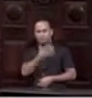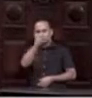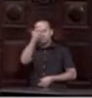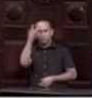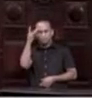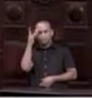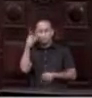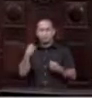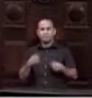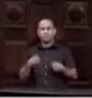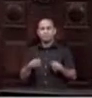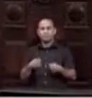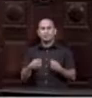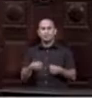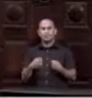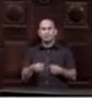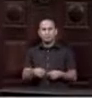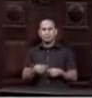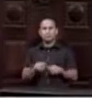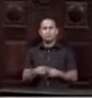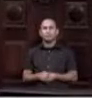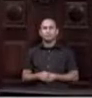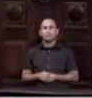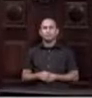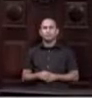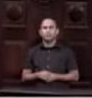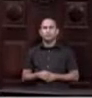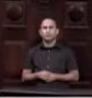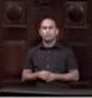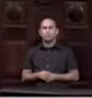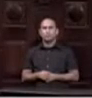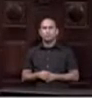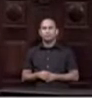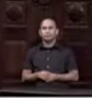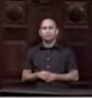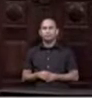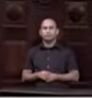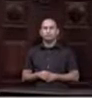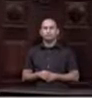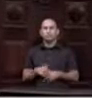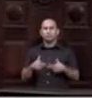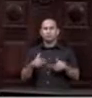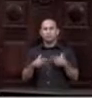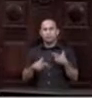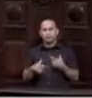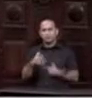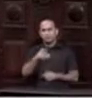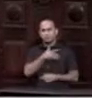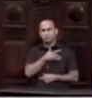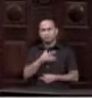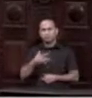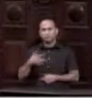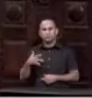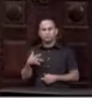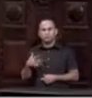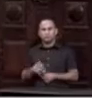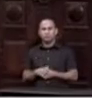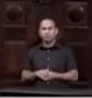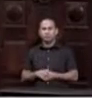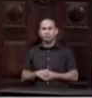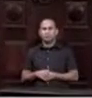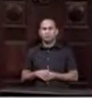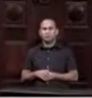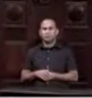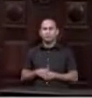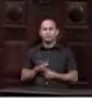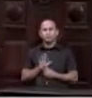que dependem diretamente do serviço público de saúde. Nós não deixamos de